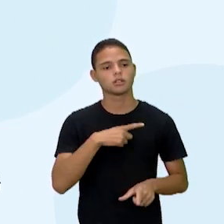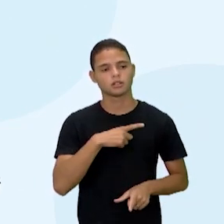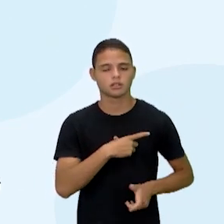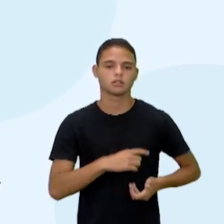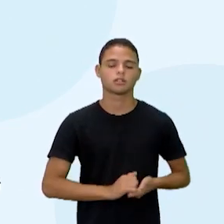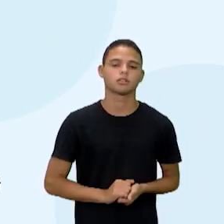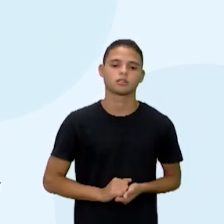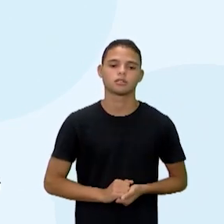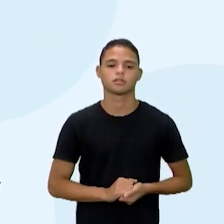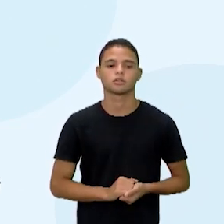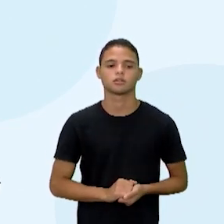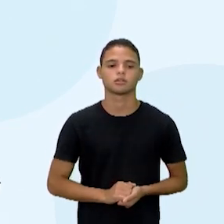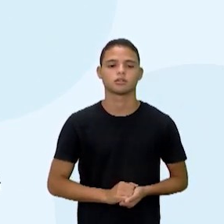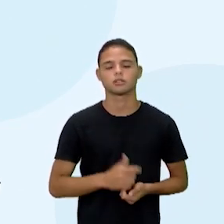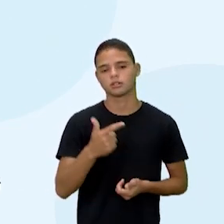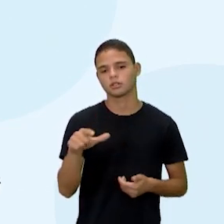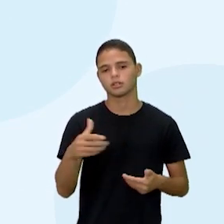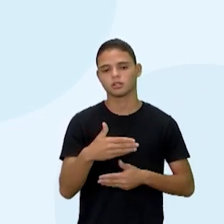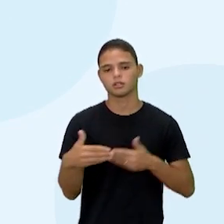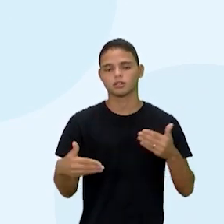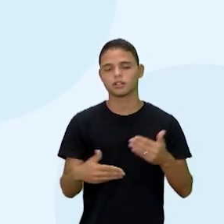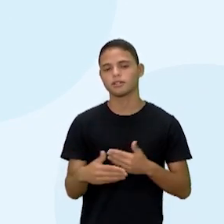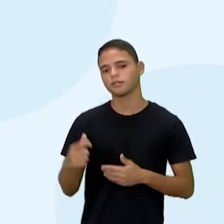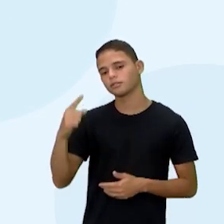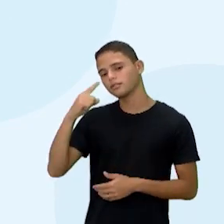bem fundamentada. Próximo.